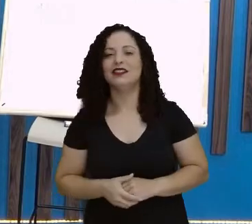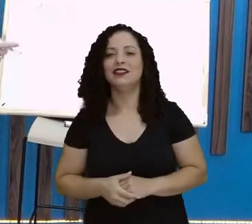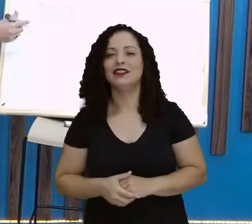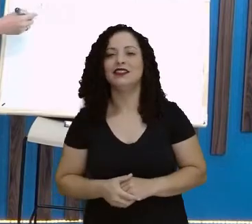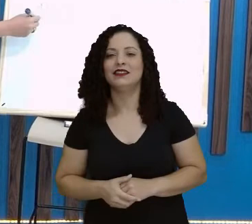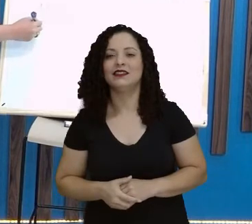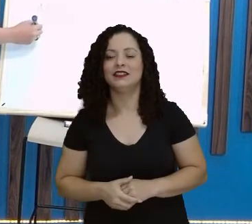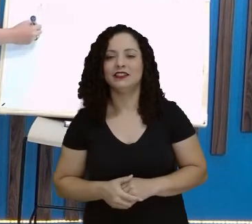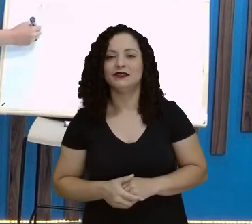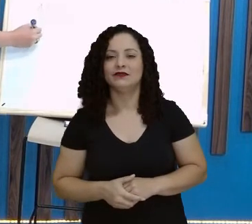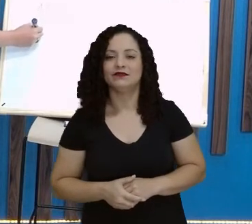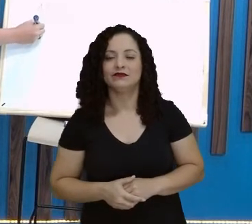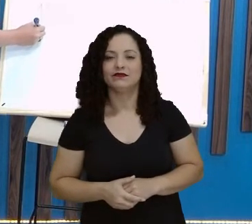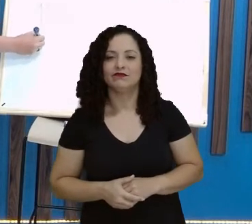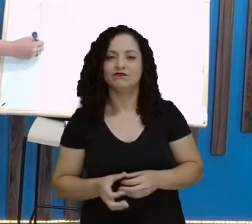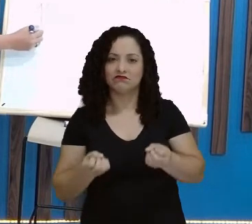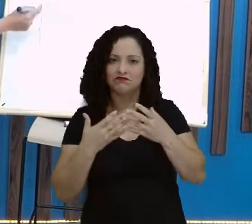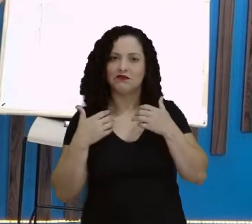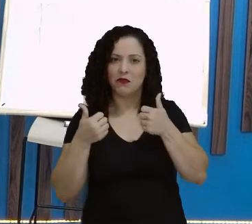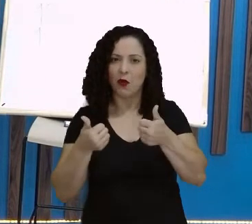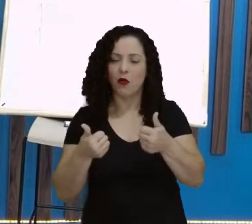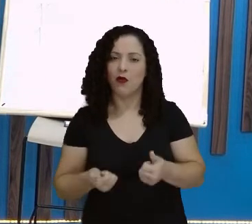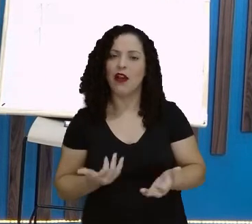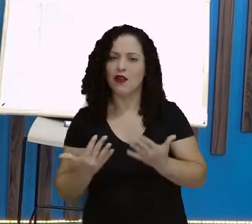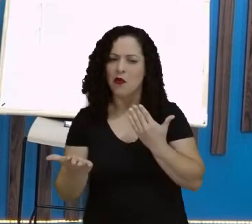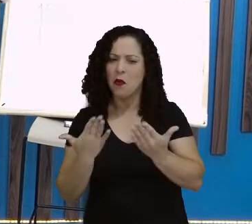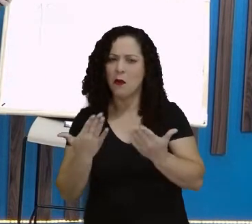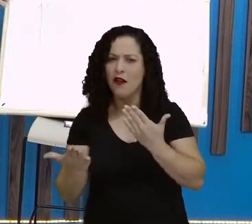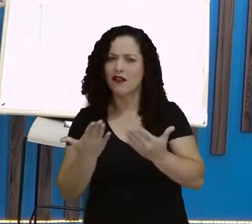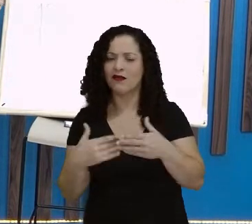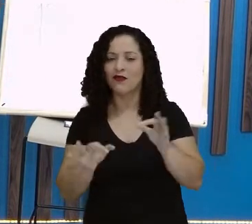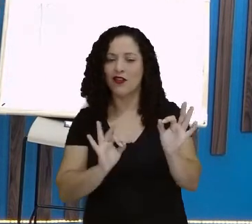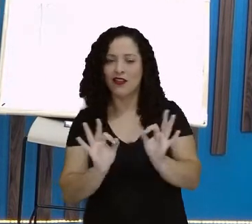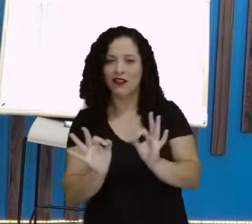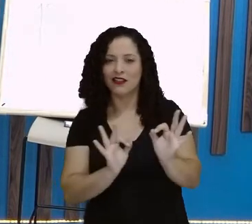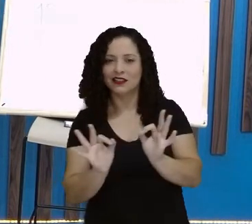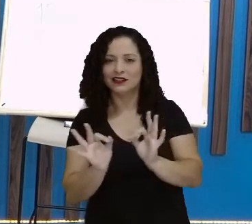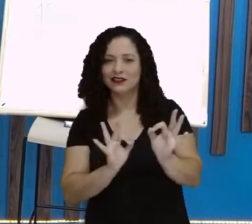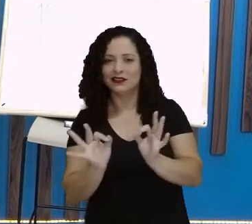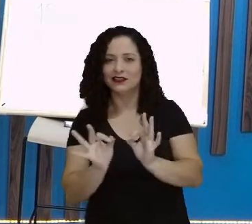bem. Então, para fazer uma comparação, eu vou armar aqui uma continha de